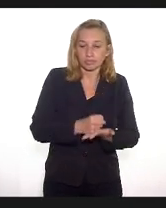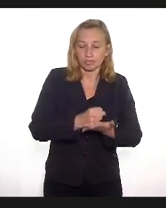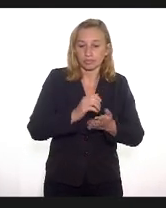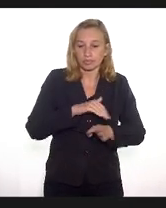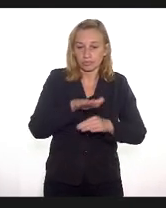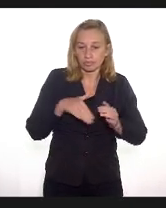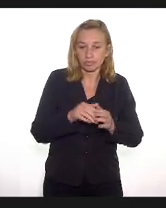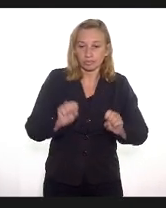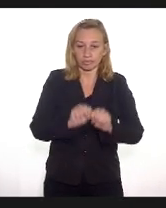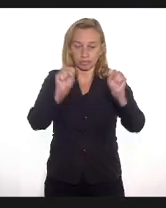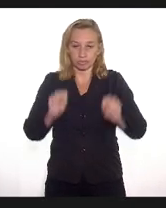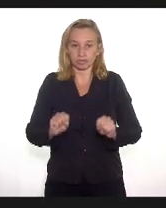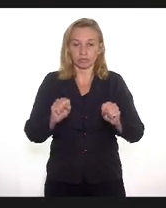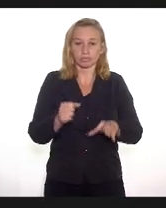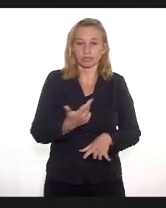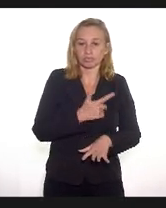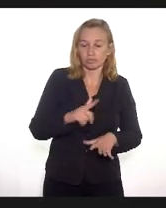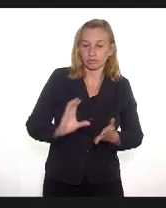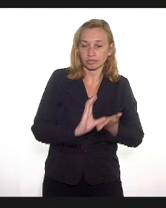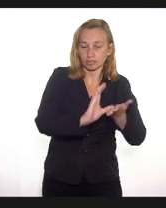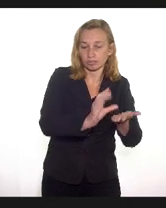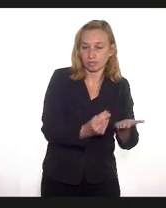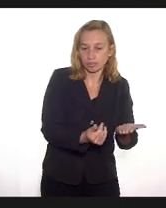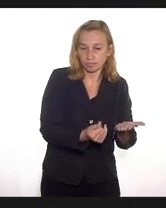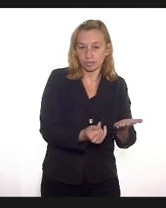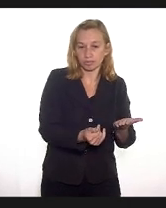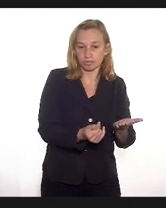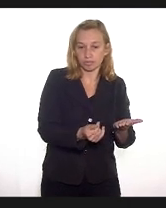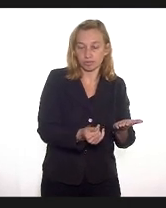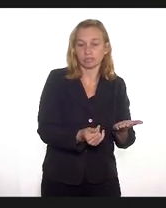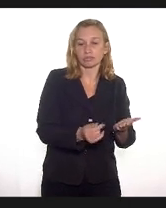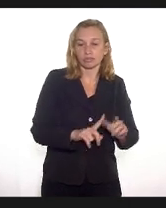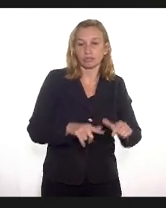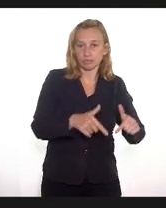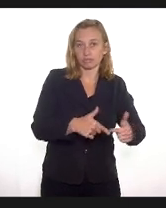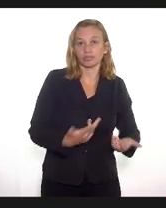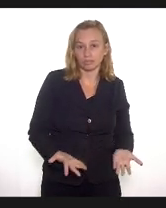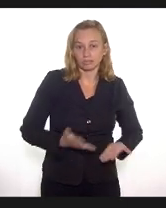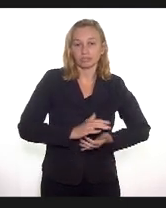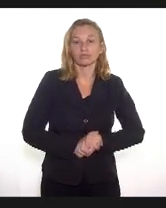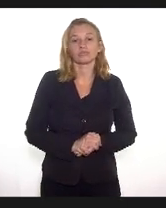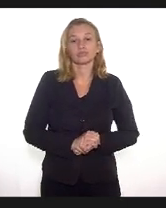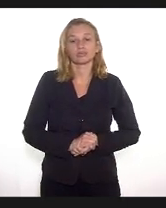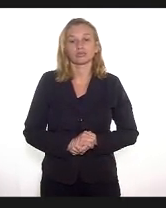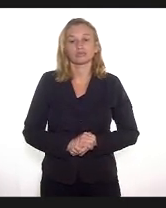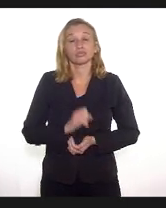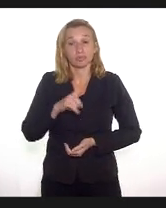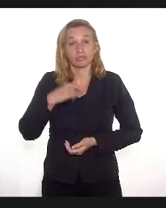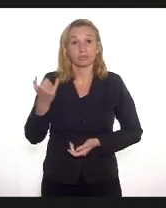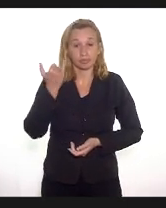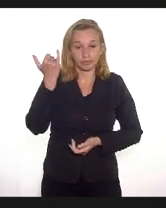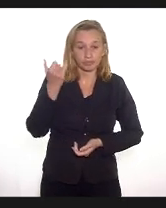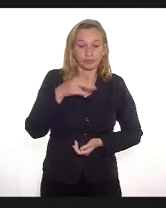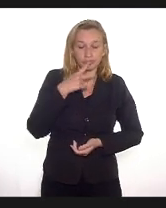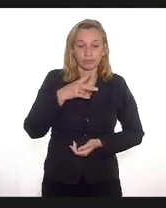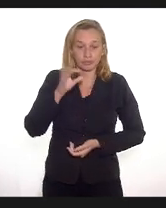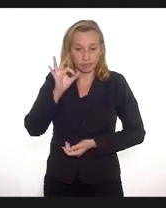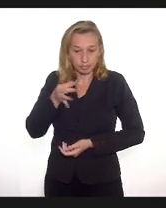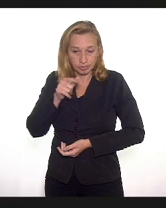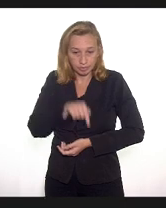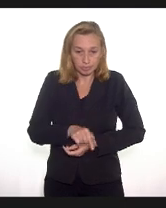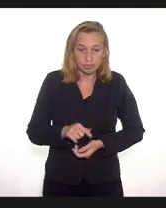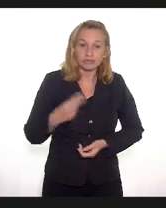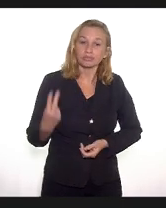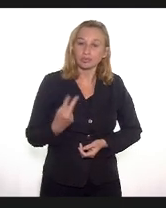todo sem que recursos sejam constantemente aportados. E aí é muito importante deixar claro aqui que